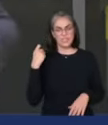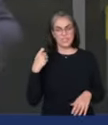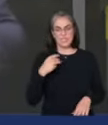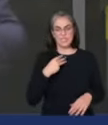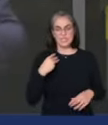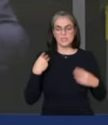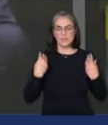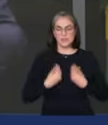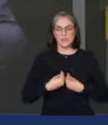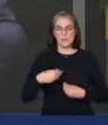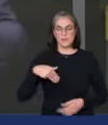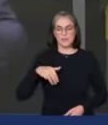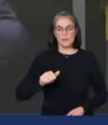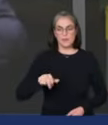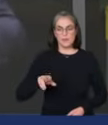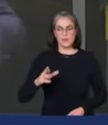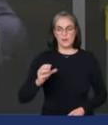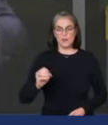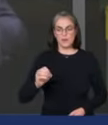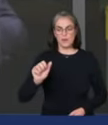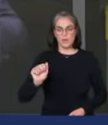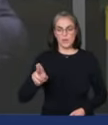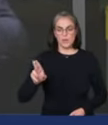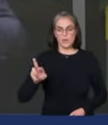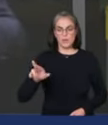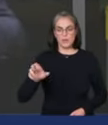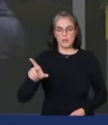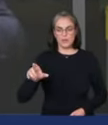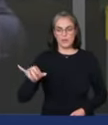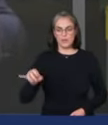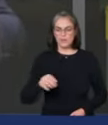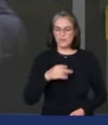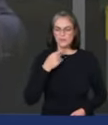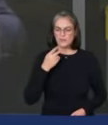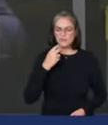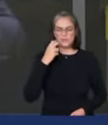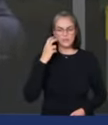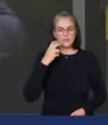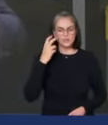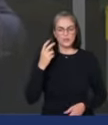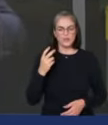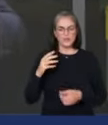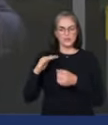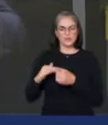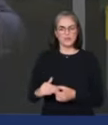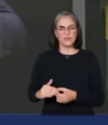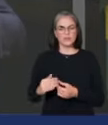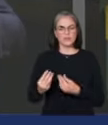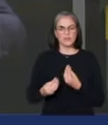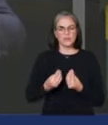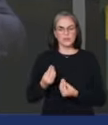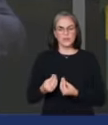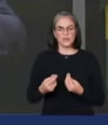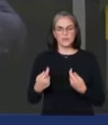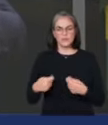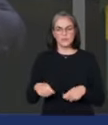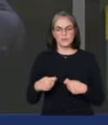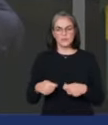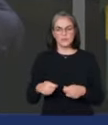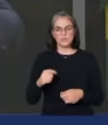um ato de constrição, limita a liberdade de vir, a meu ver, fica submetido ao colegiado com a palavra os